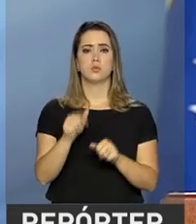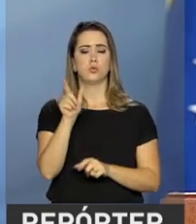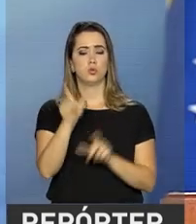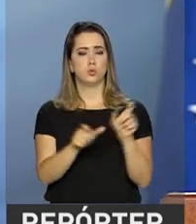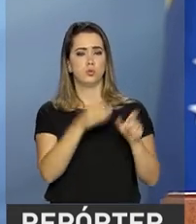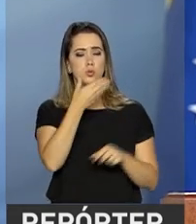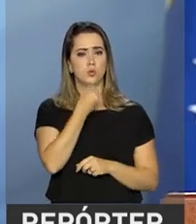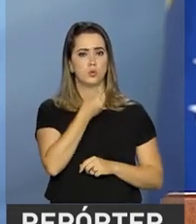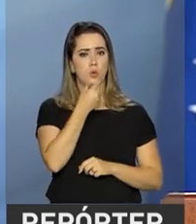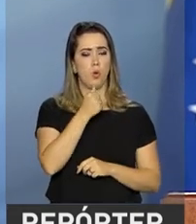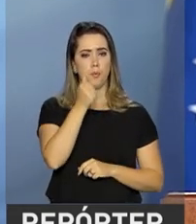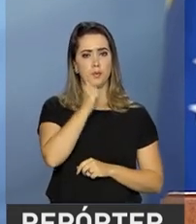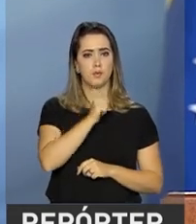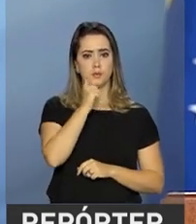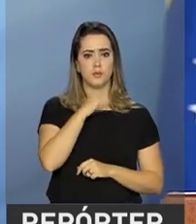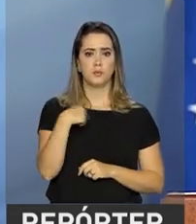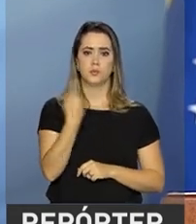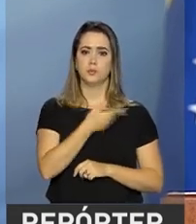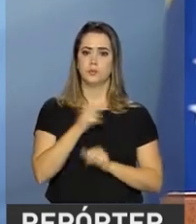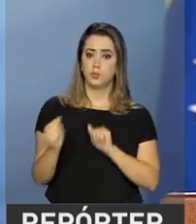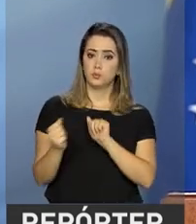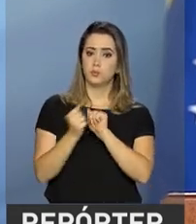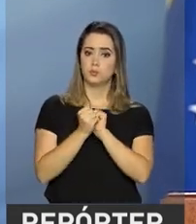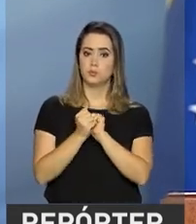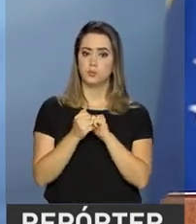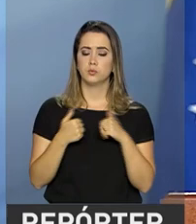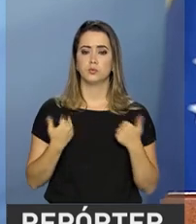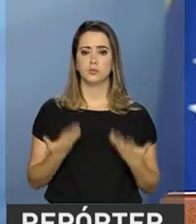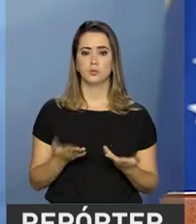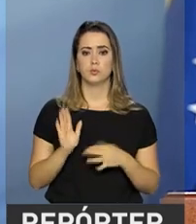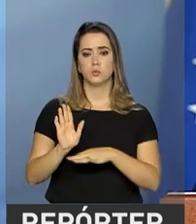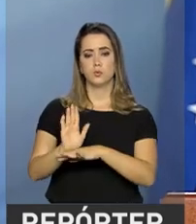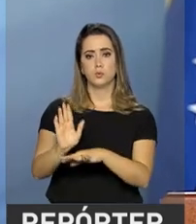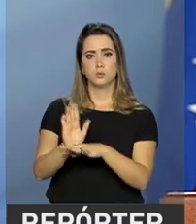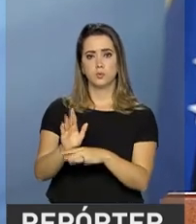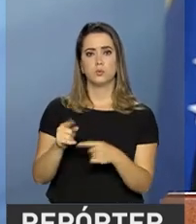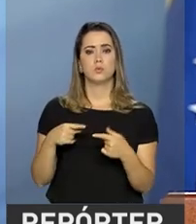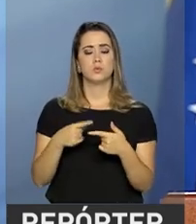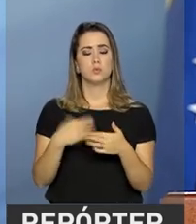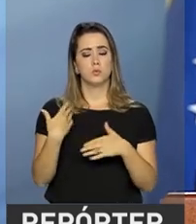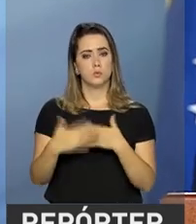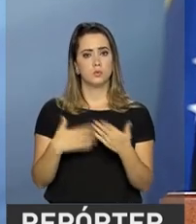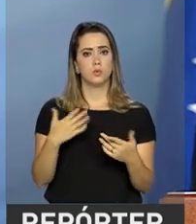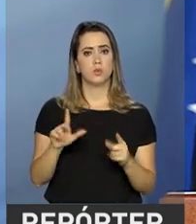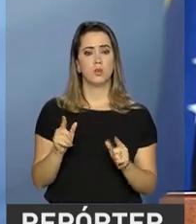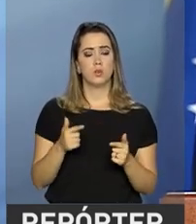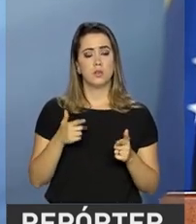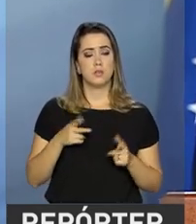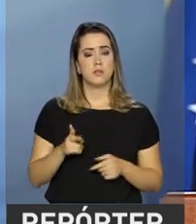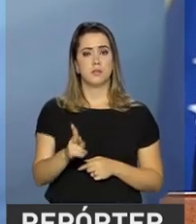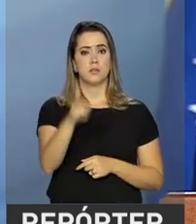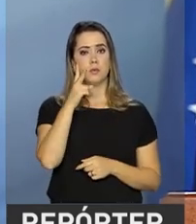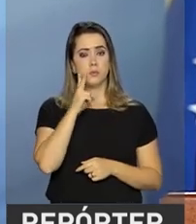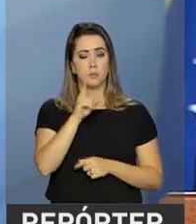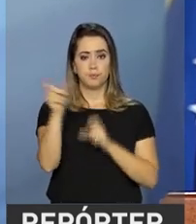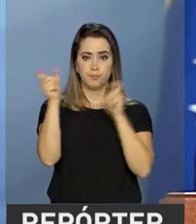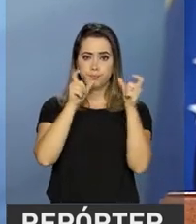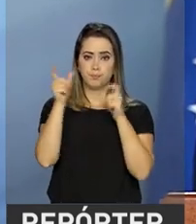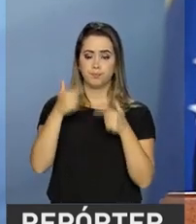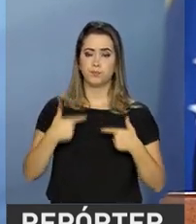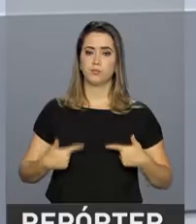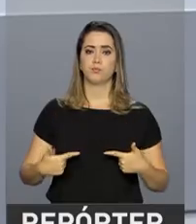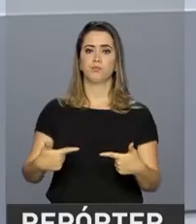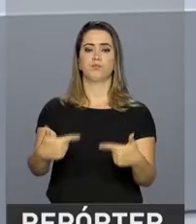e mulheres de bem ao nosso lado apoiando e sendo vigilantes nessa